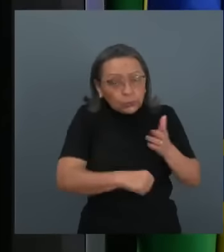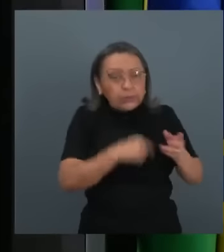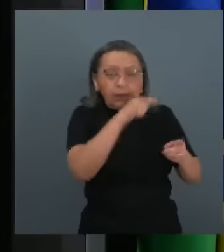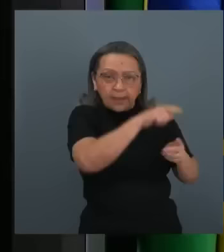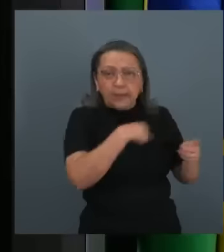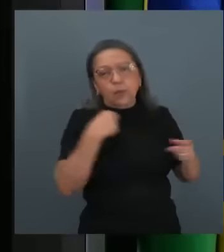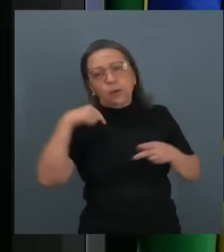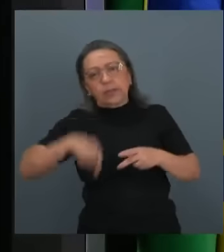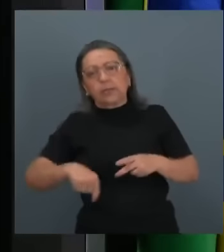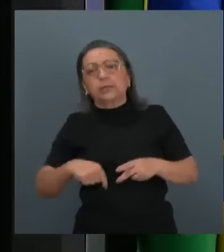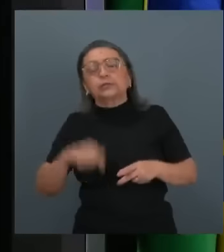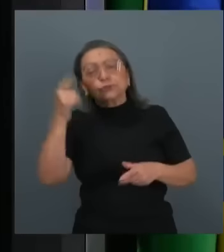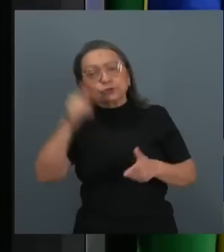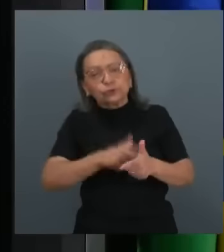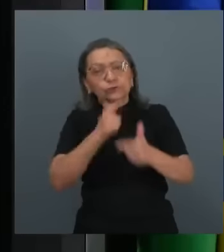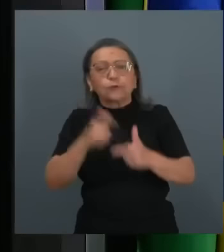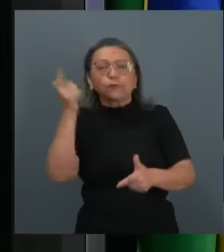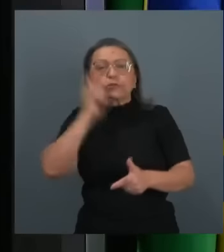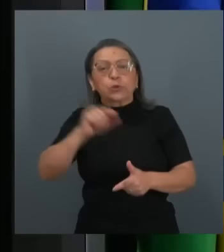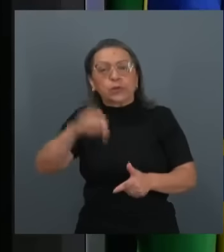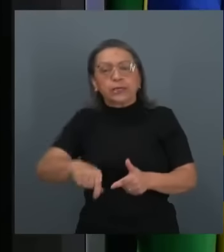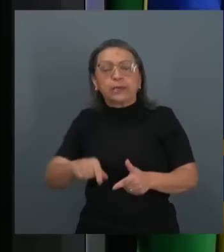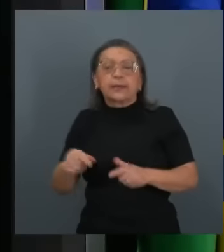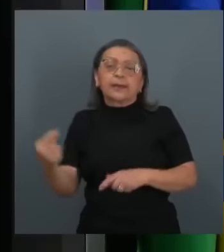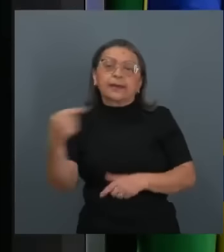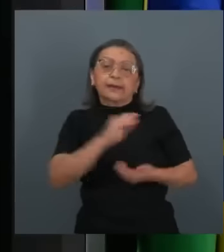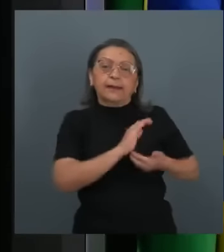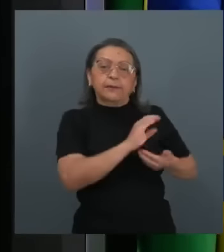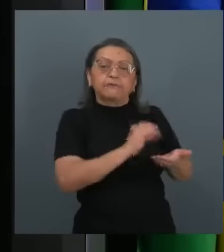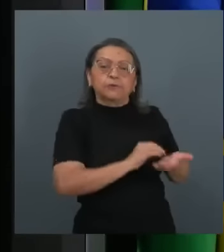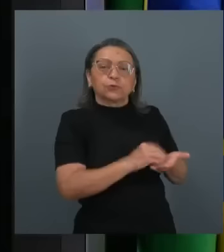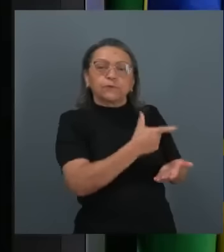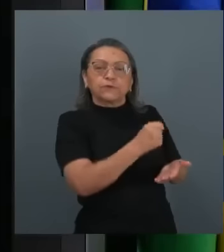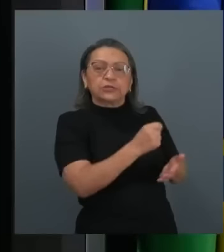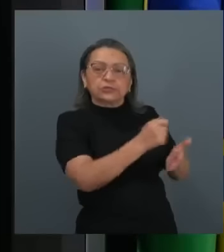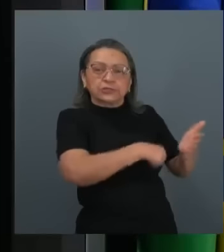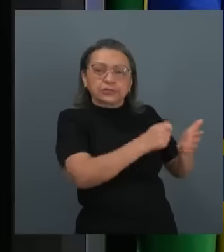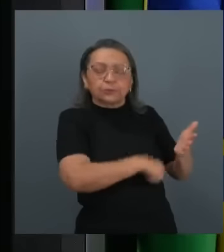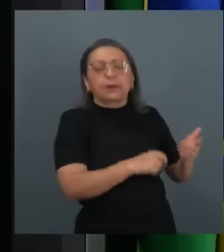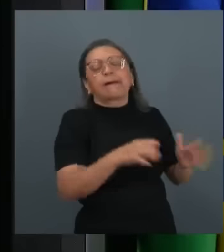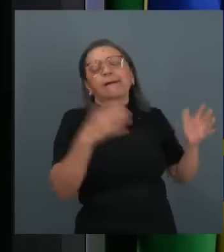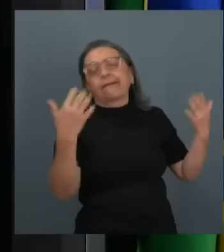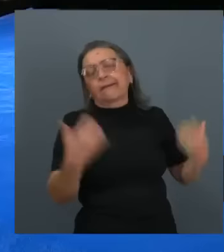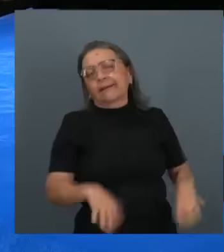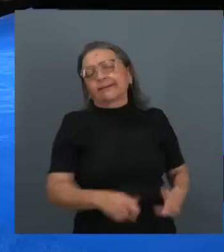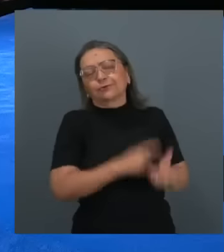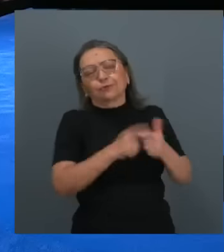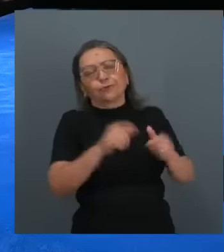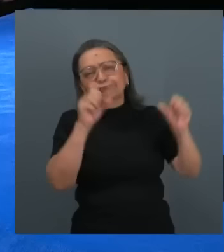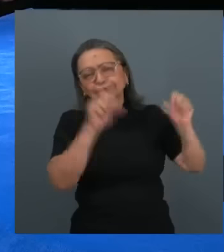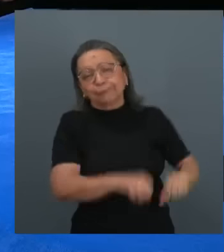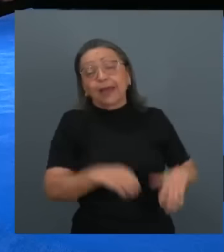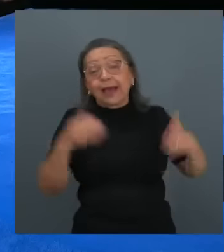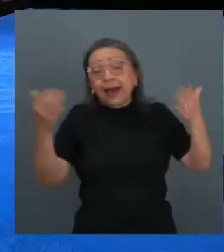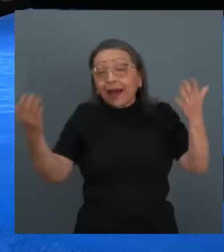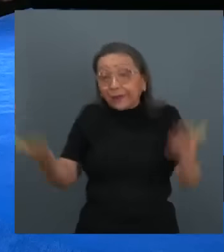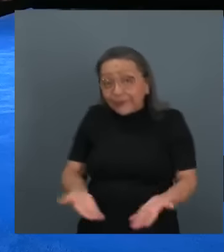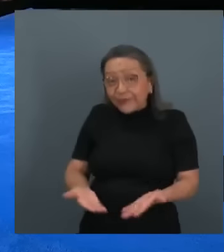aqui. Lá faltaram 20 assinaturas. De novo não foi feito. E agora,